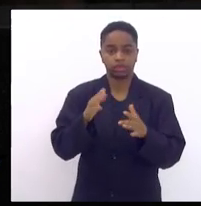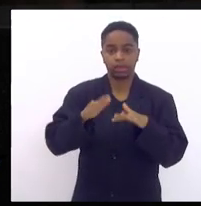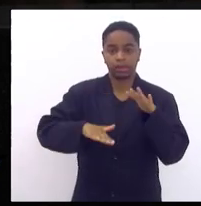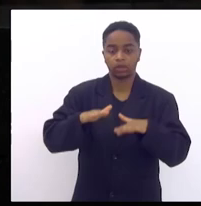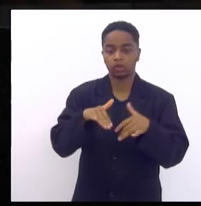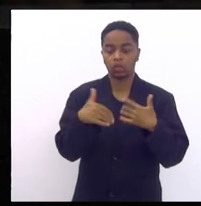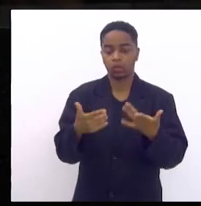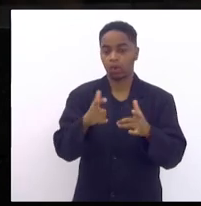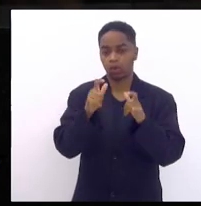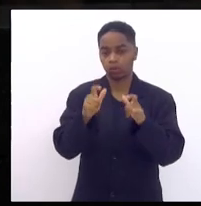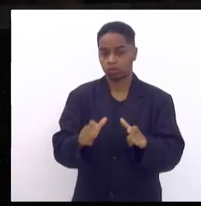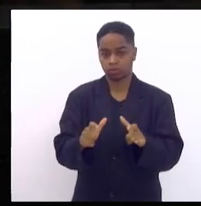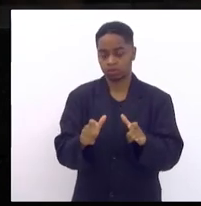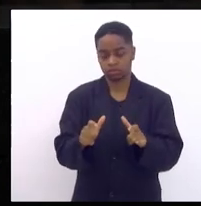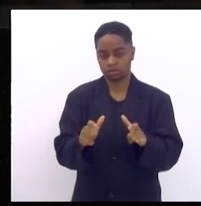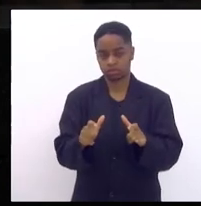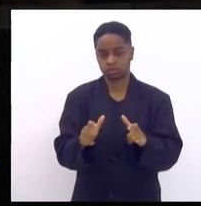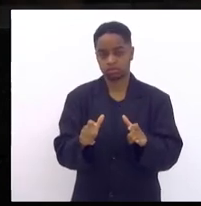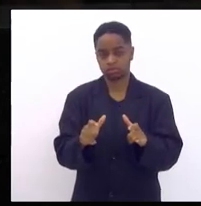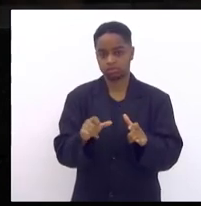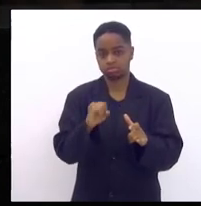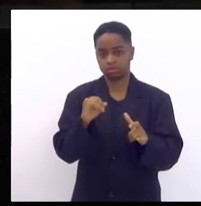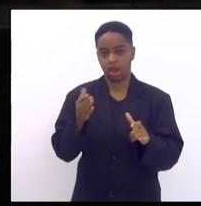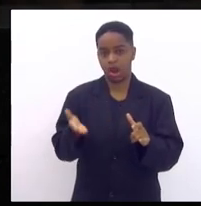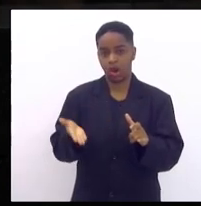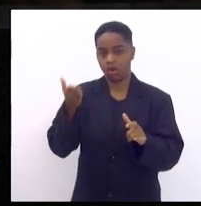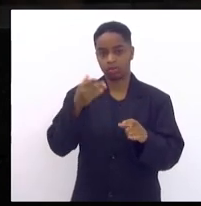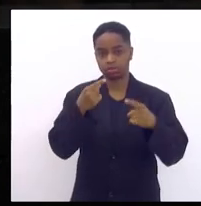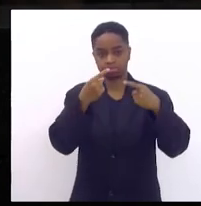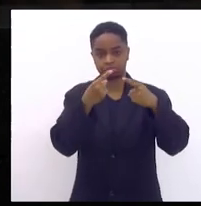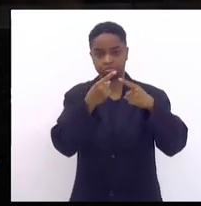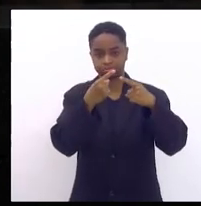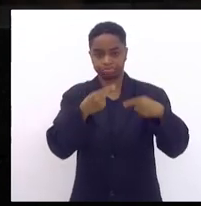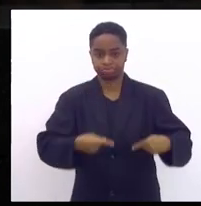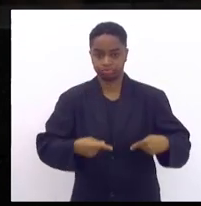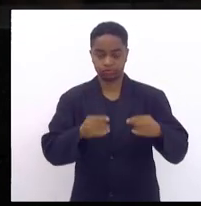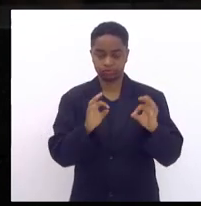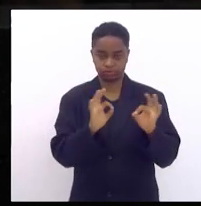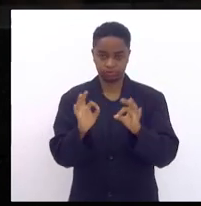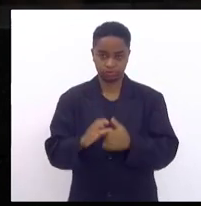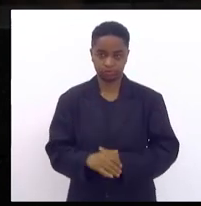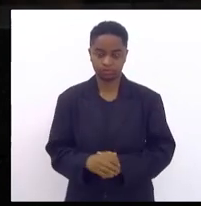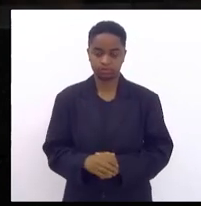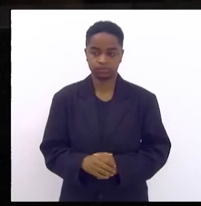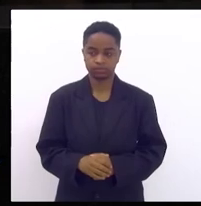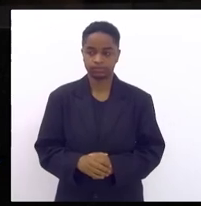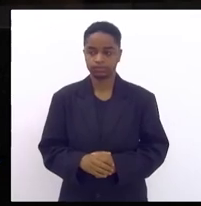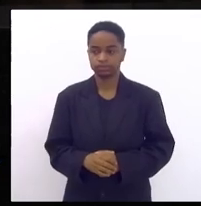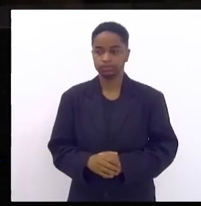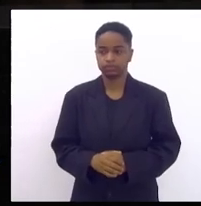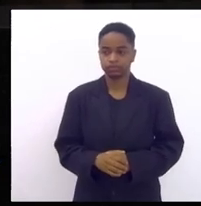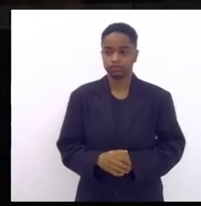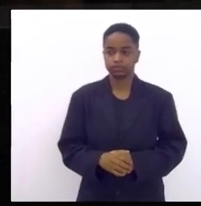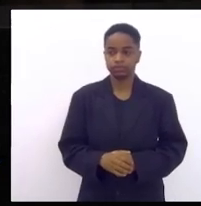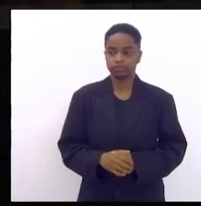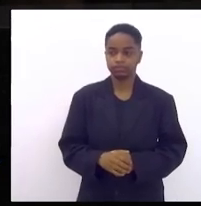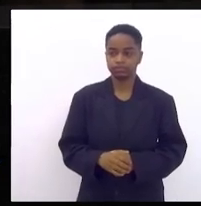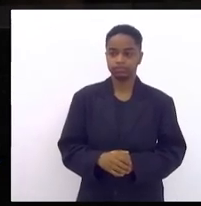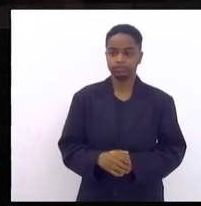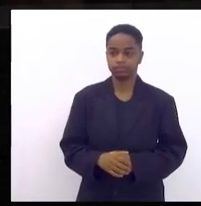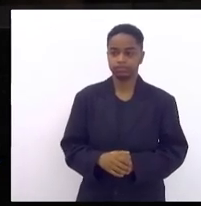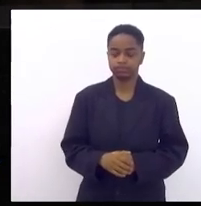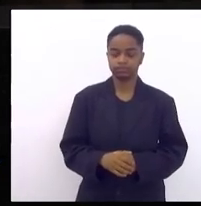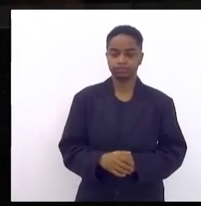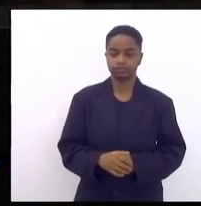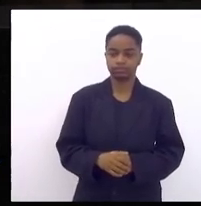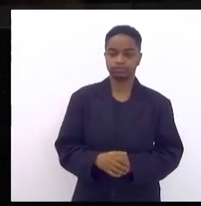locacional que vá aumentar a sua competitividade. Dito isso,